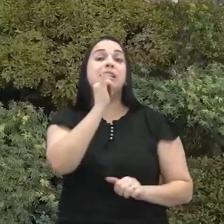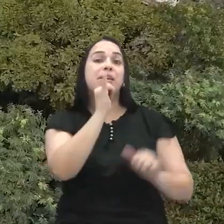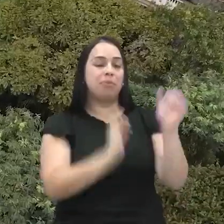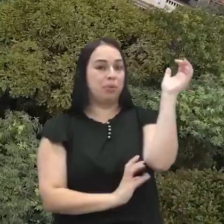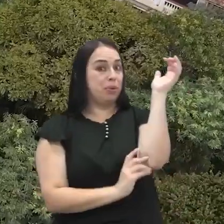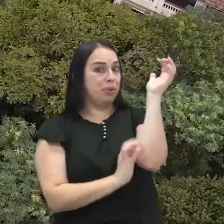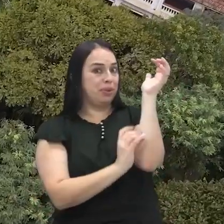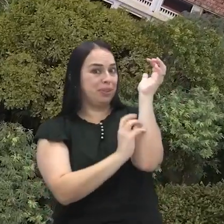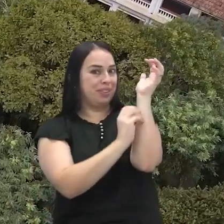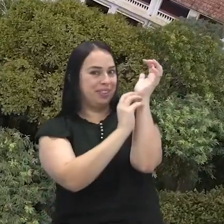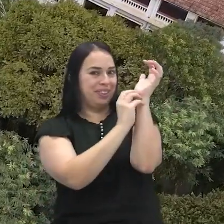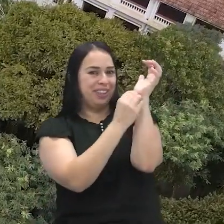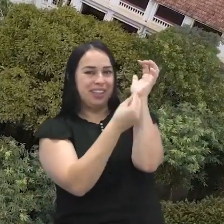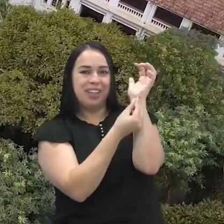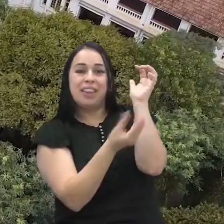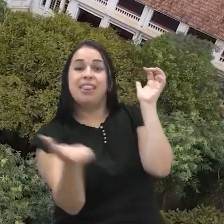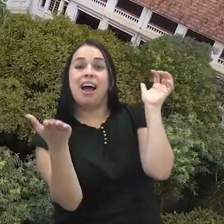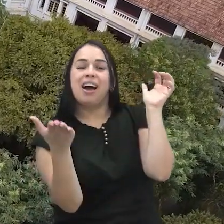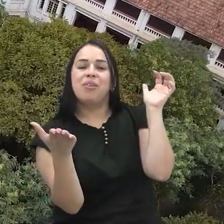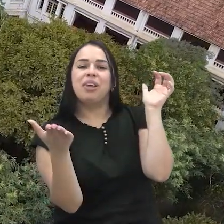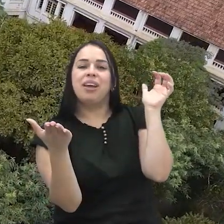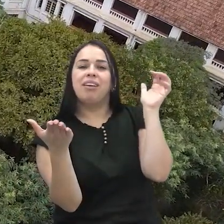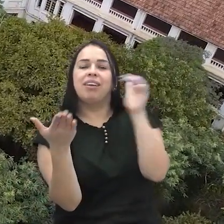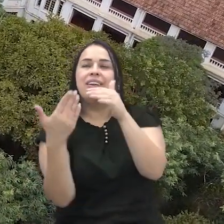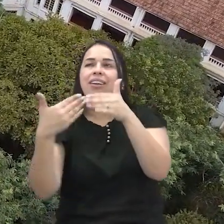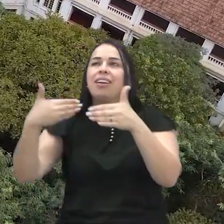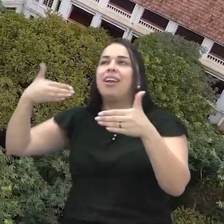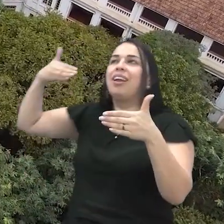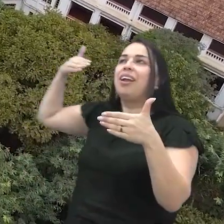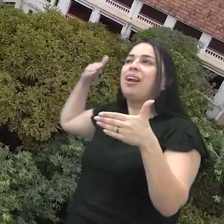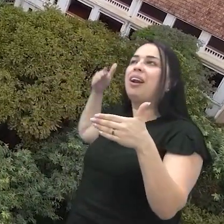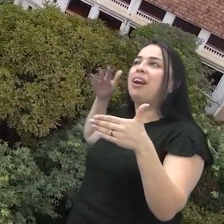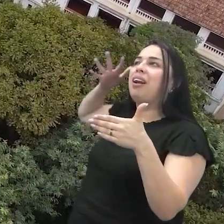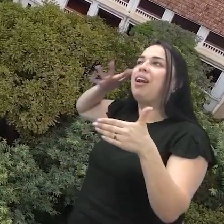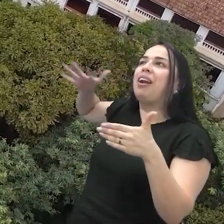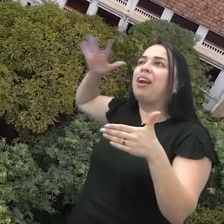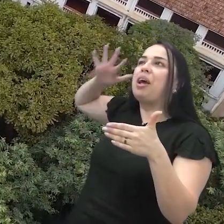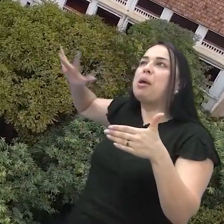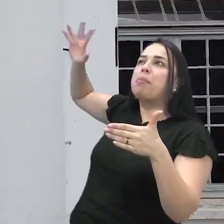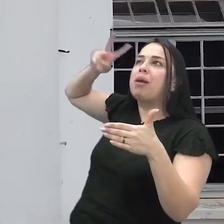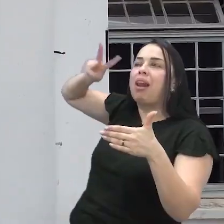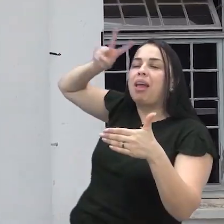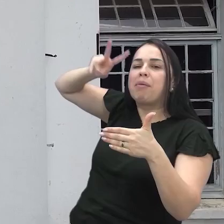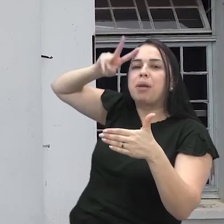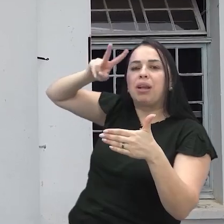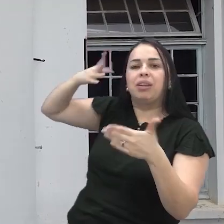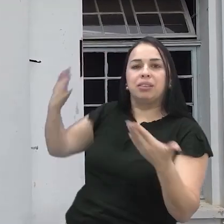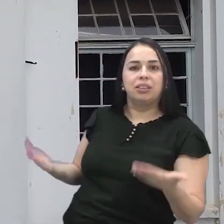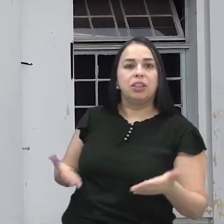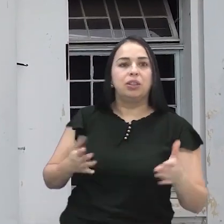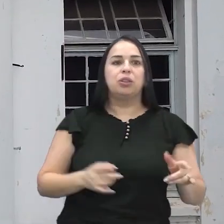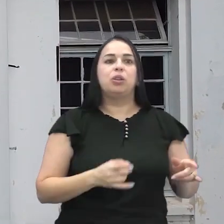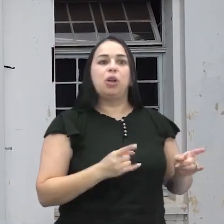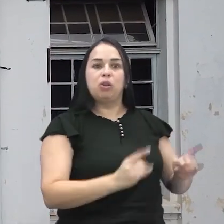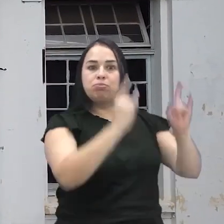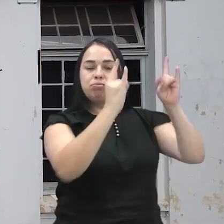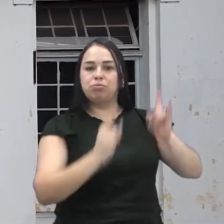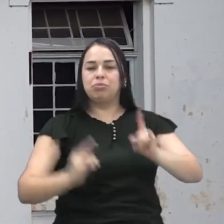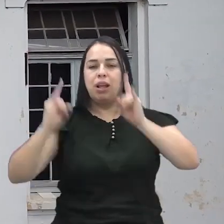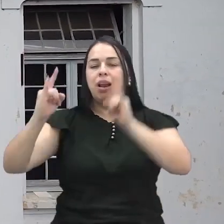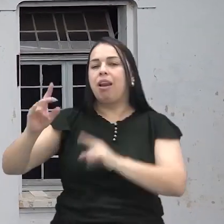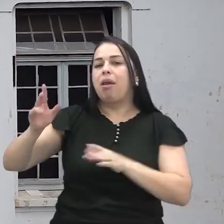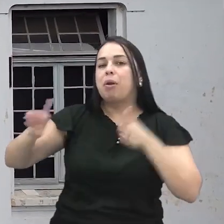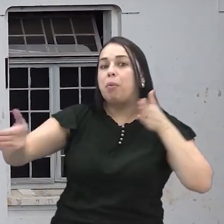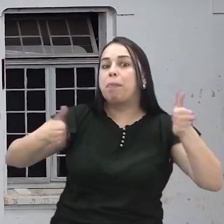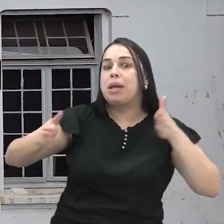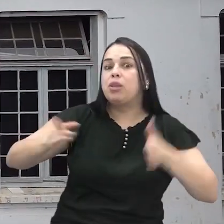José. O Parque Vicentino Aranha, por exemplo, proporciona uma viagem no tempo. Toda a estrutura preservada relembra a